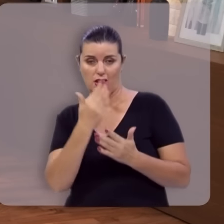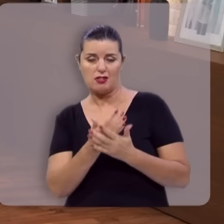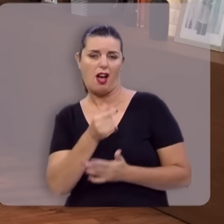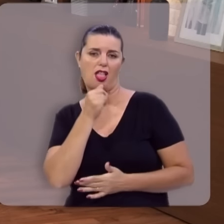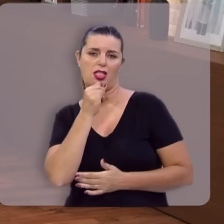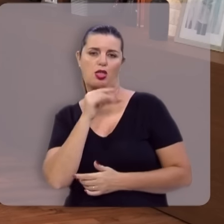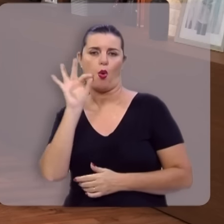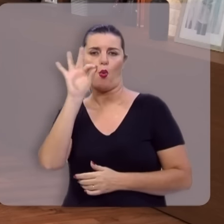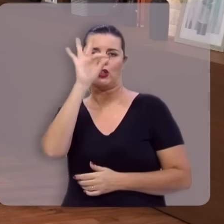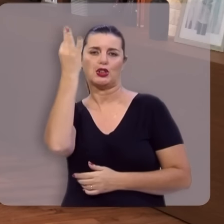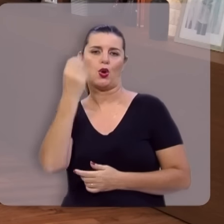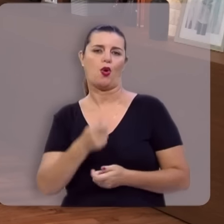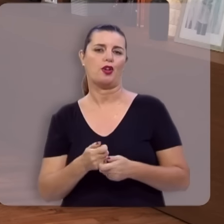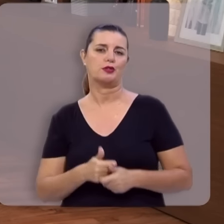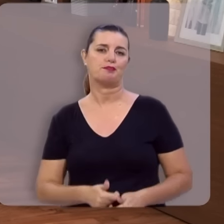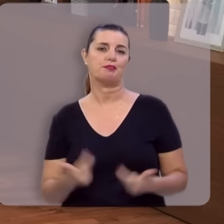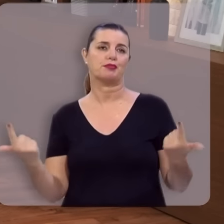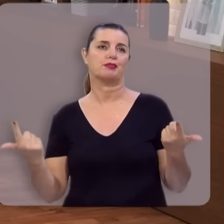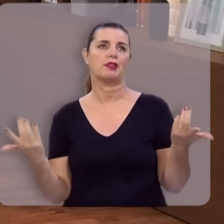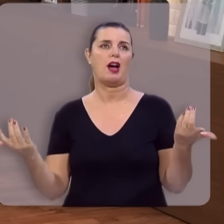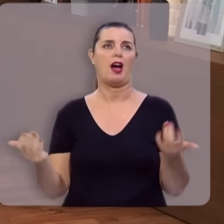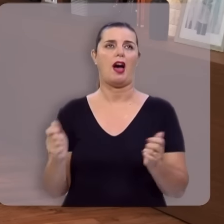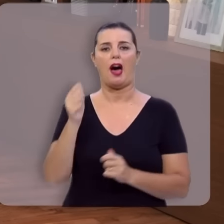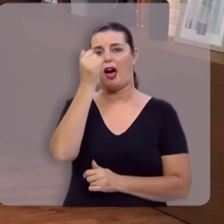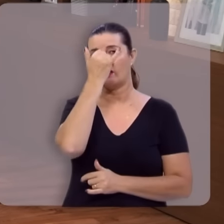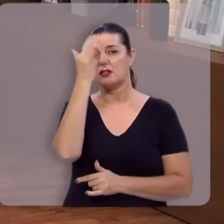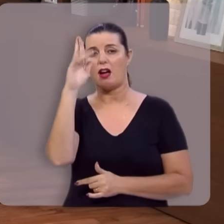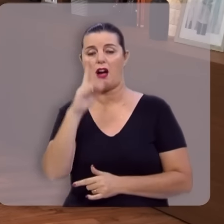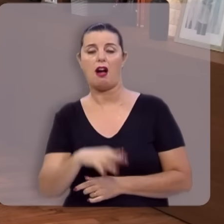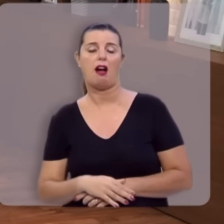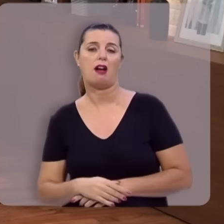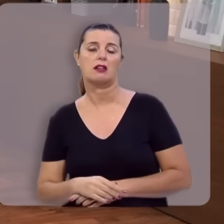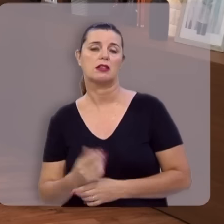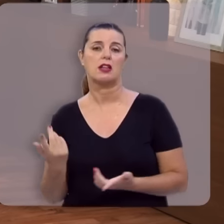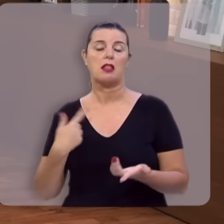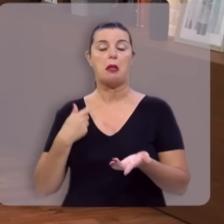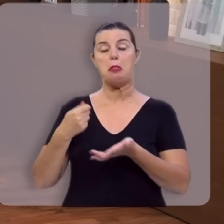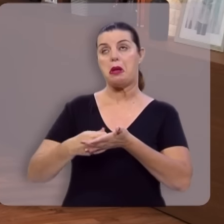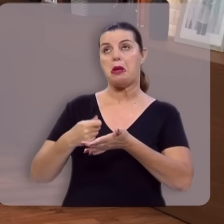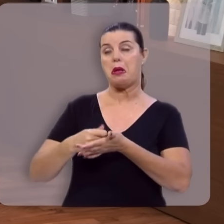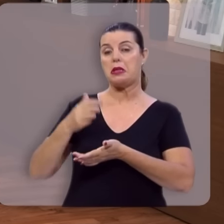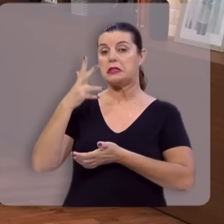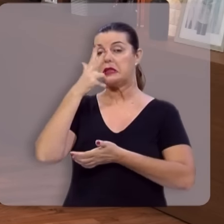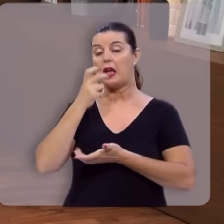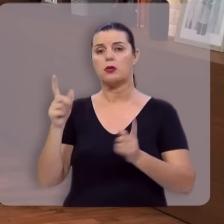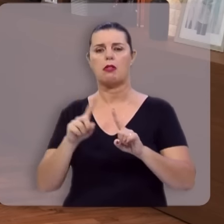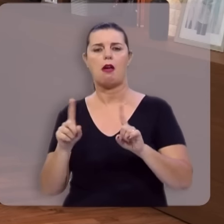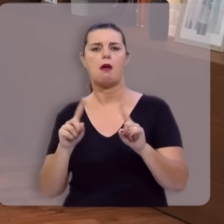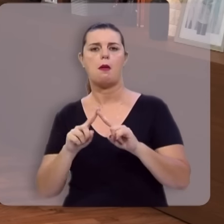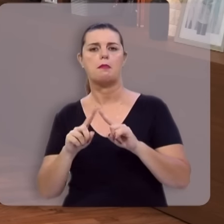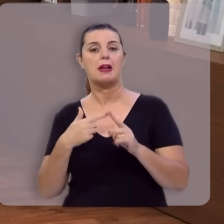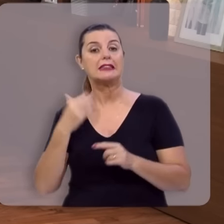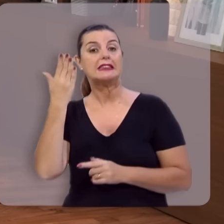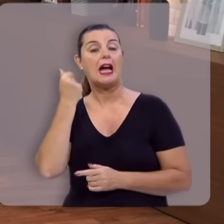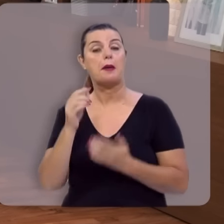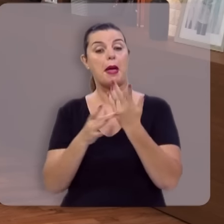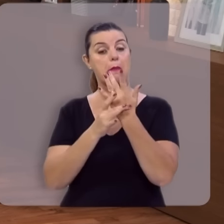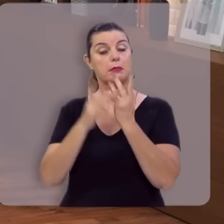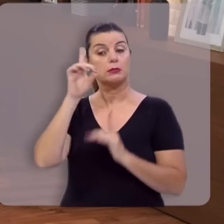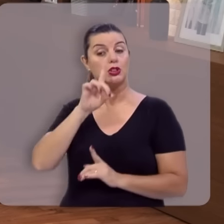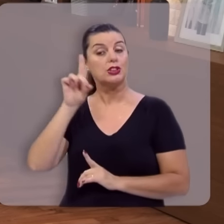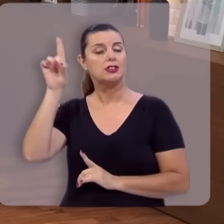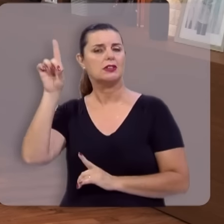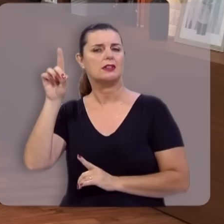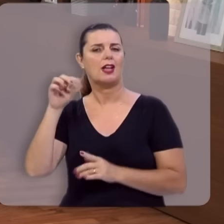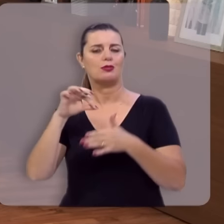em sorte, ele não crê em azar, ele não crê em determinismo cego. Esse homem sabe de uma coisa: a mão